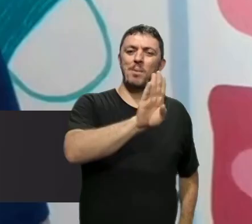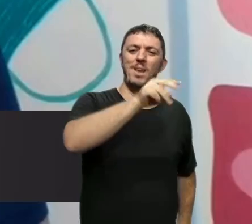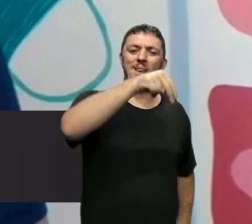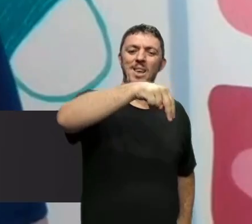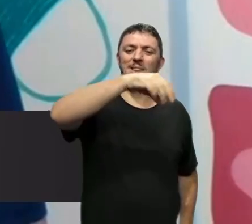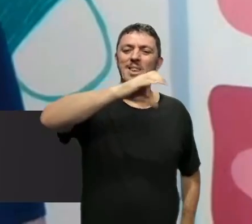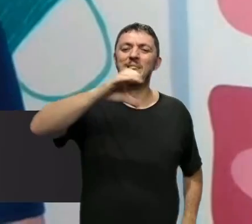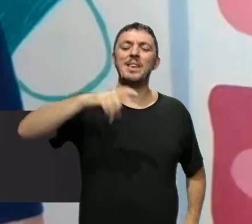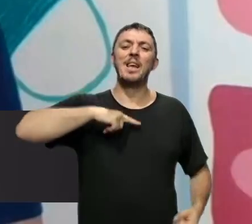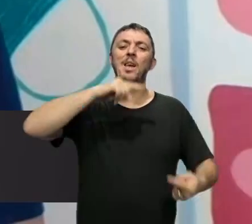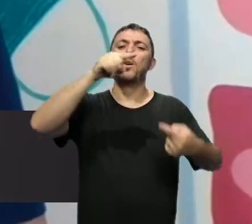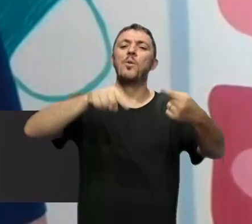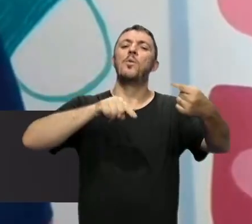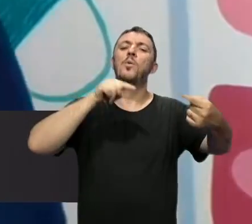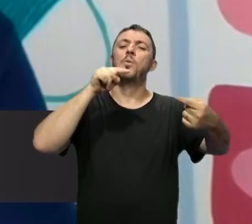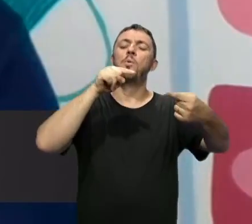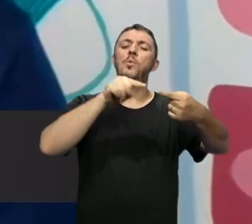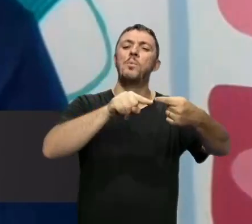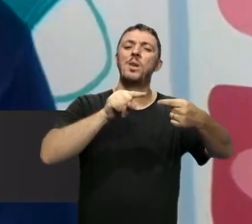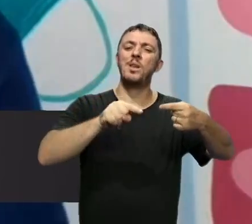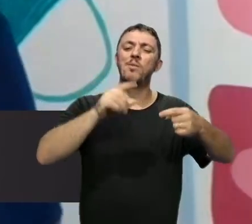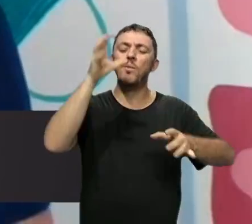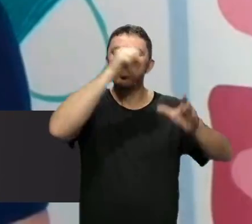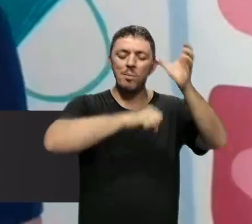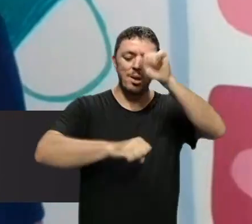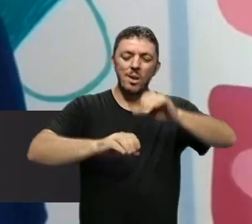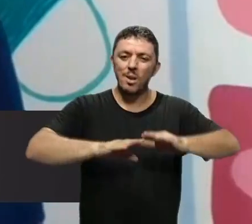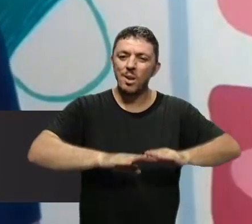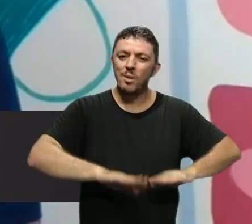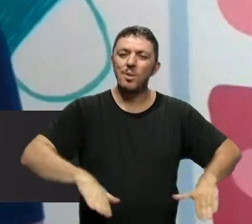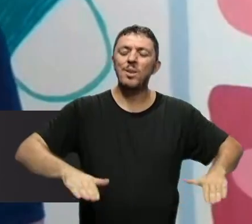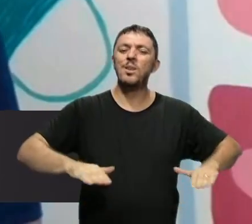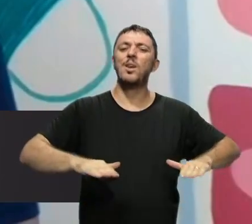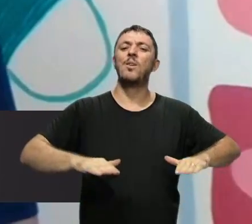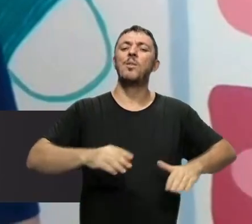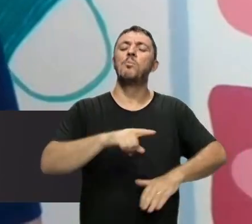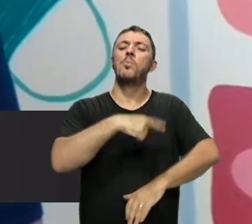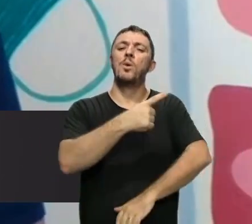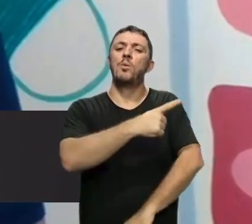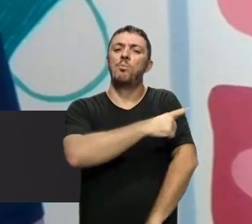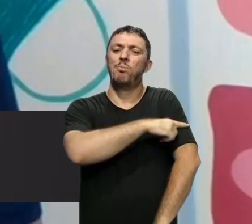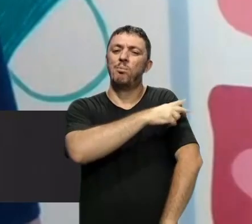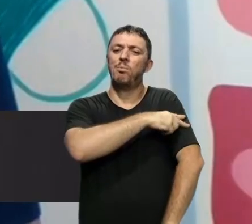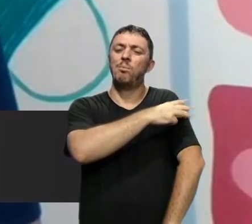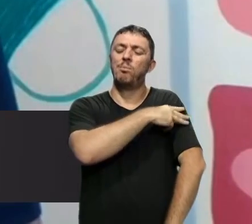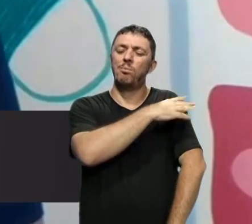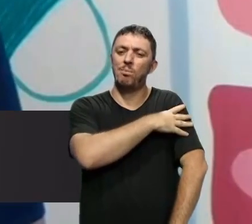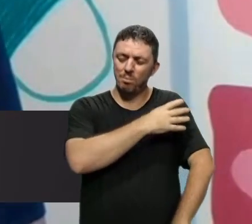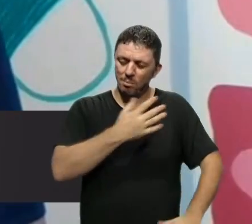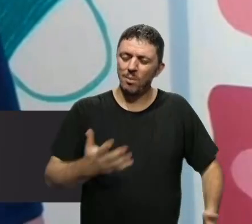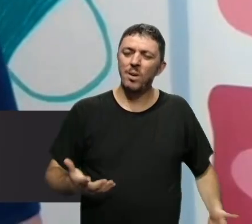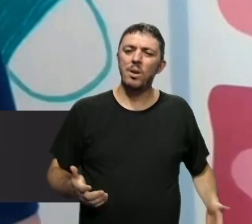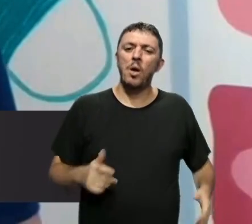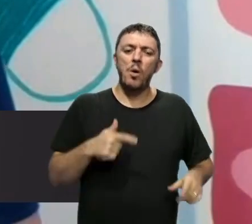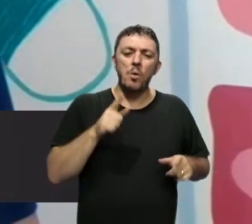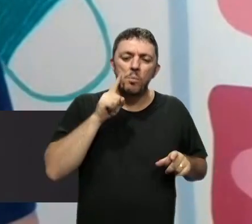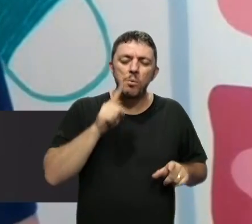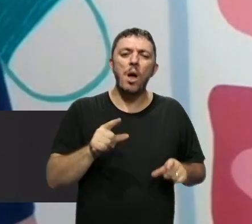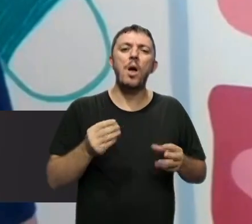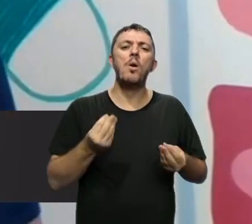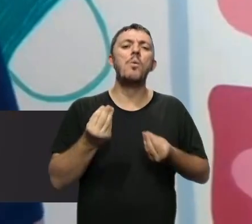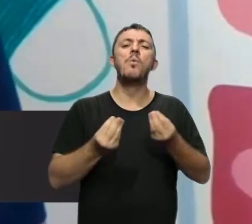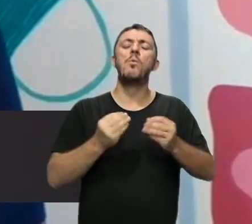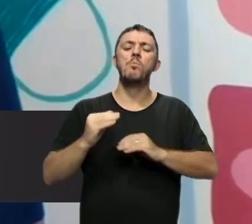de aprendizagem para educação infantil, para ensino fundamental. Como é que a gente vê isso acontecer? E pra gente ver isso acontecer, a gente